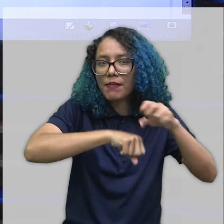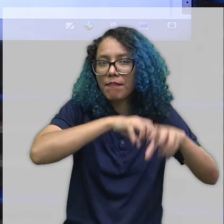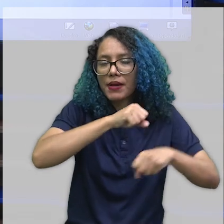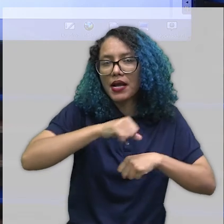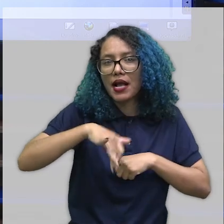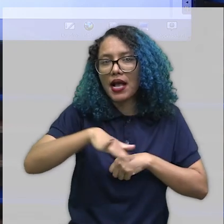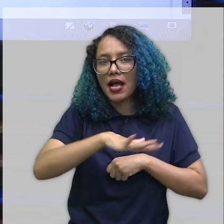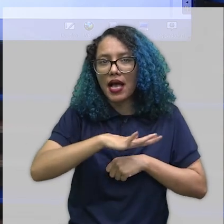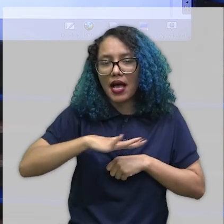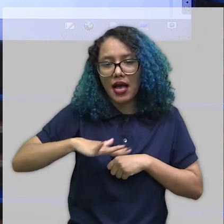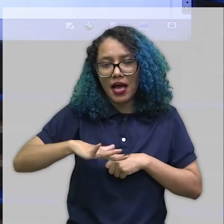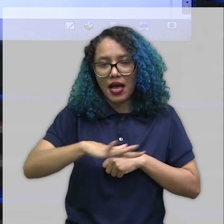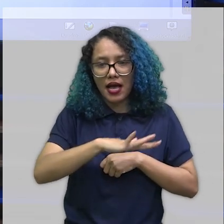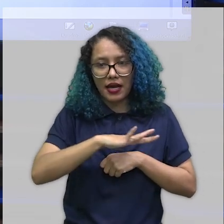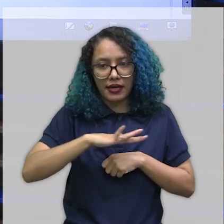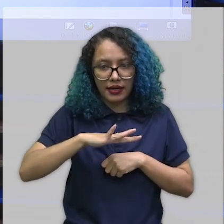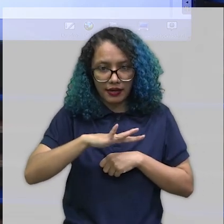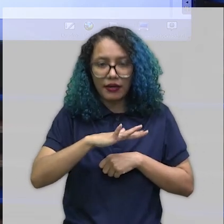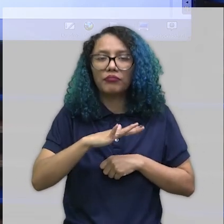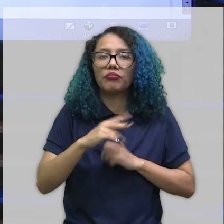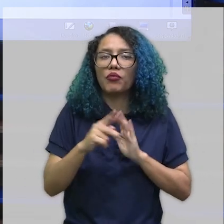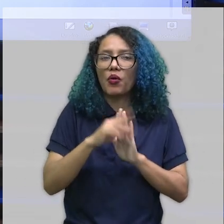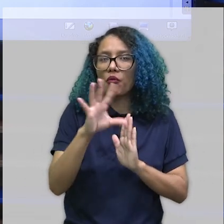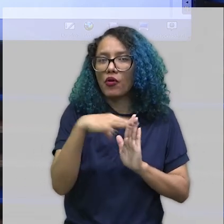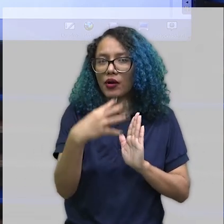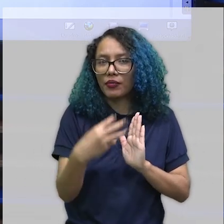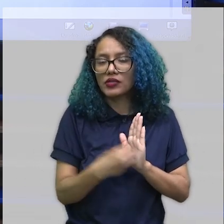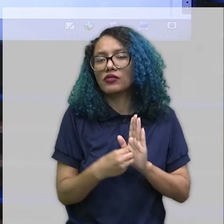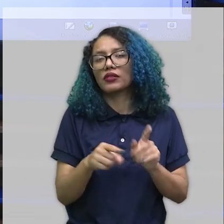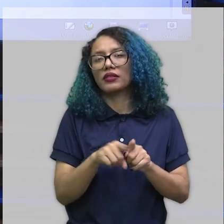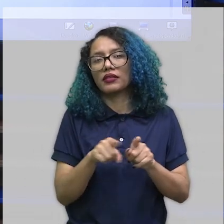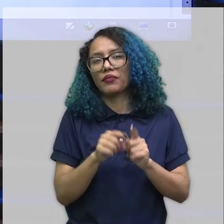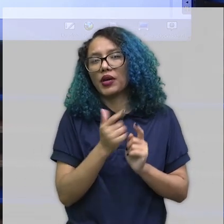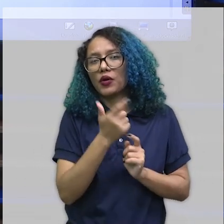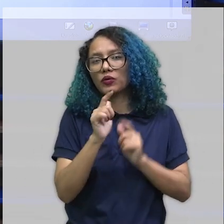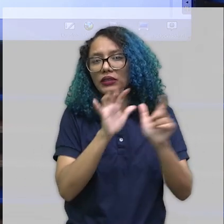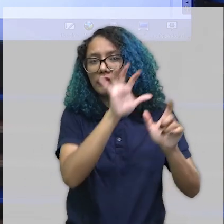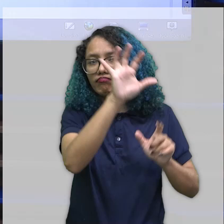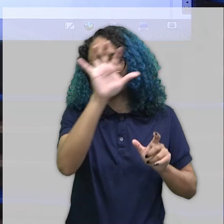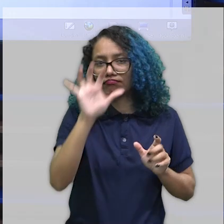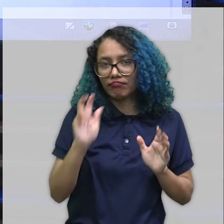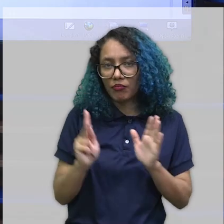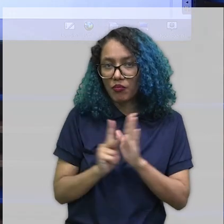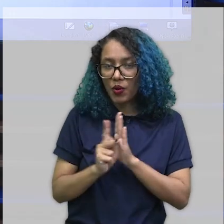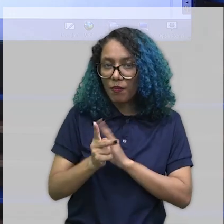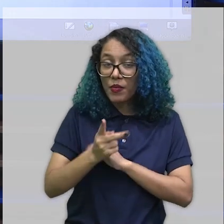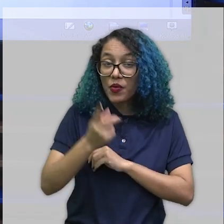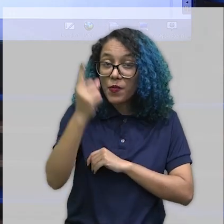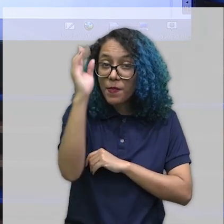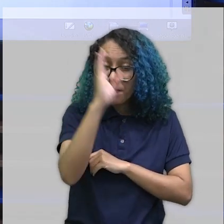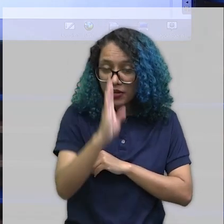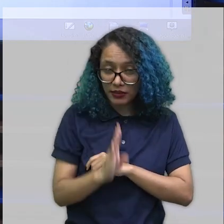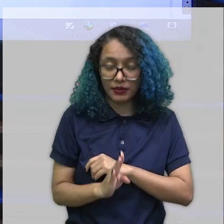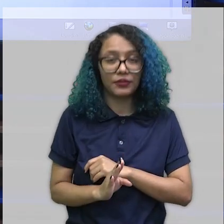está aqui a Amazônia e outras regiões também do nosso país. Acompanhe comigo mais